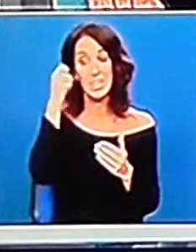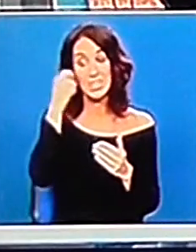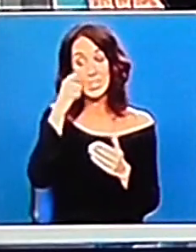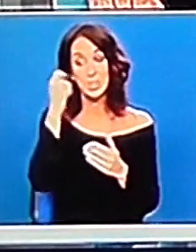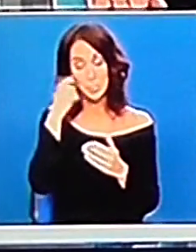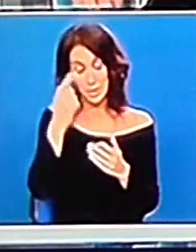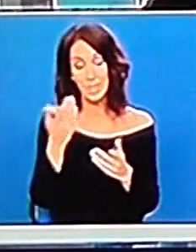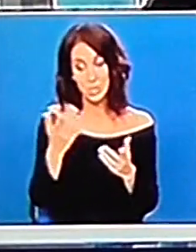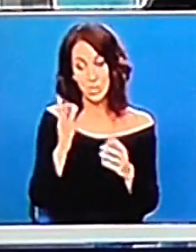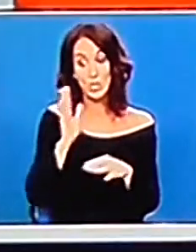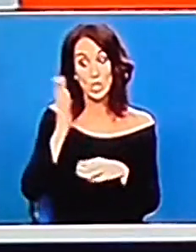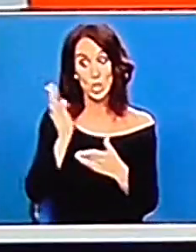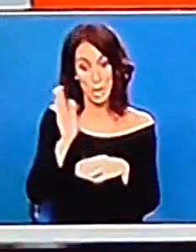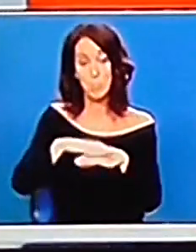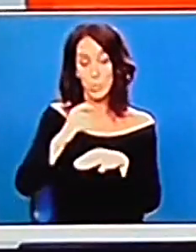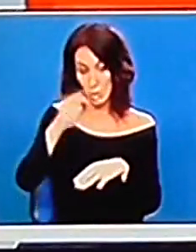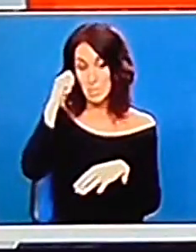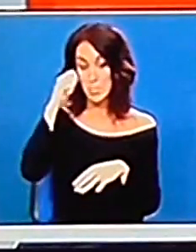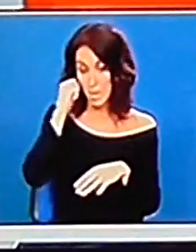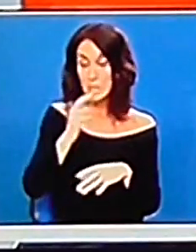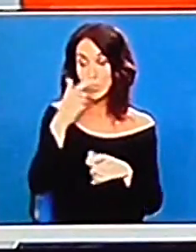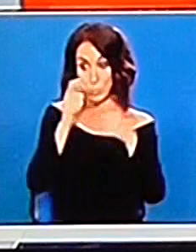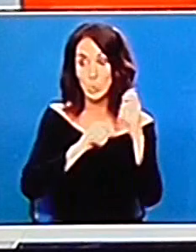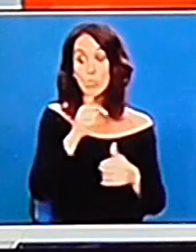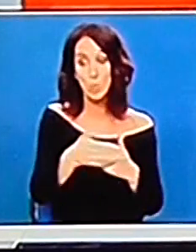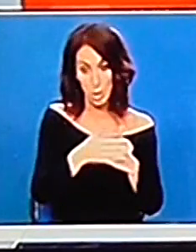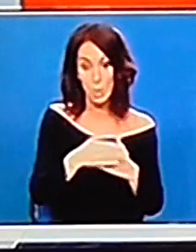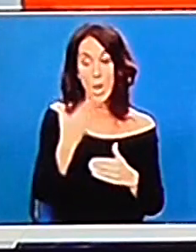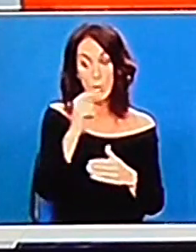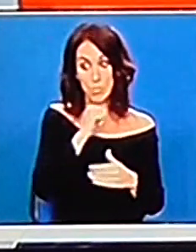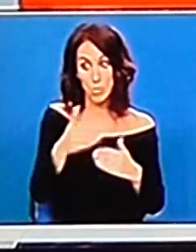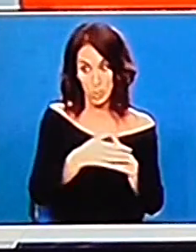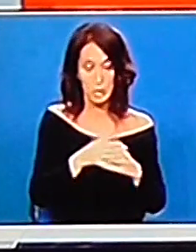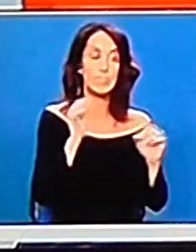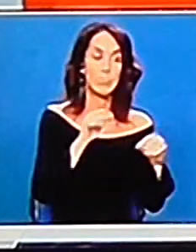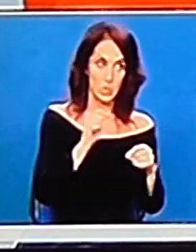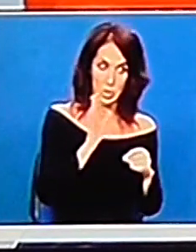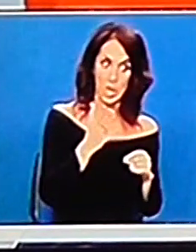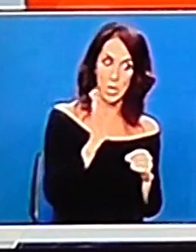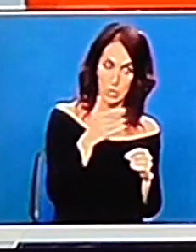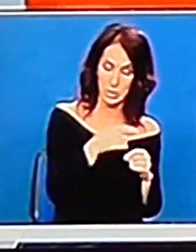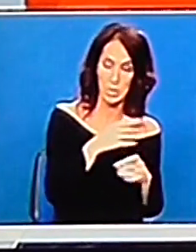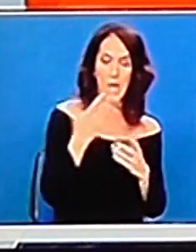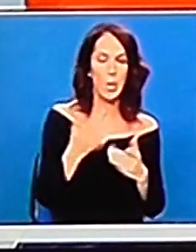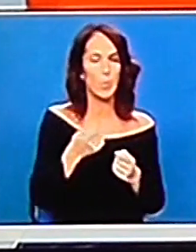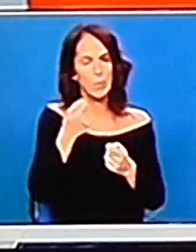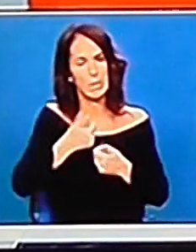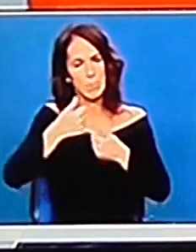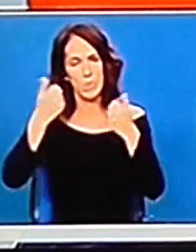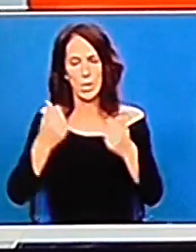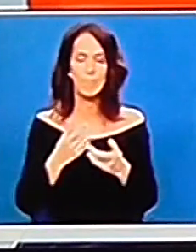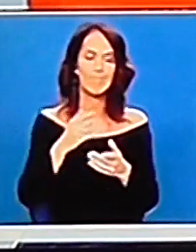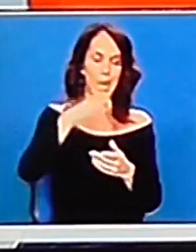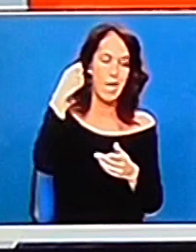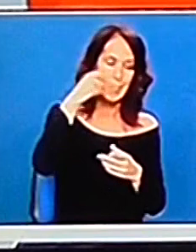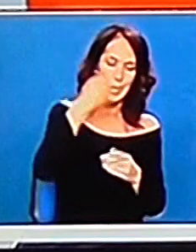já tem um fato da morte no entanto não fazemos o caso da adolescente que coisa está um carro melhor elas continuam